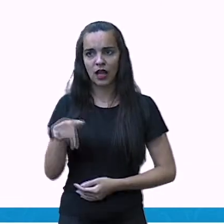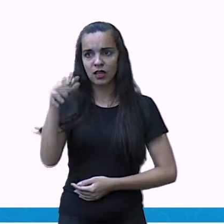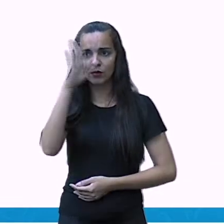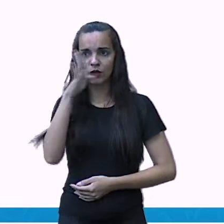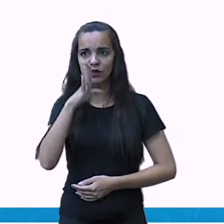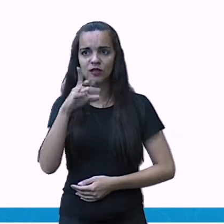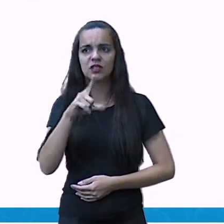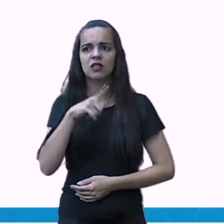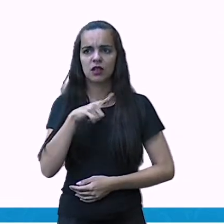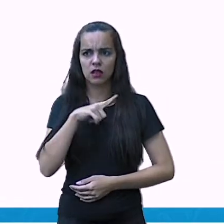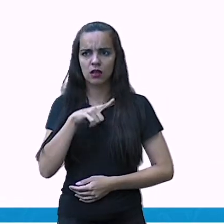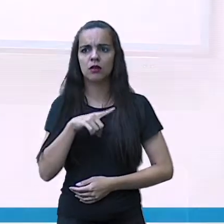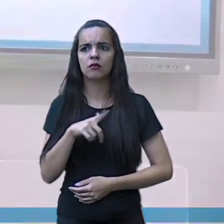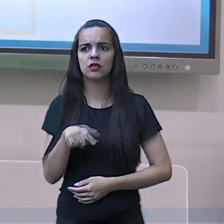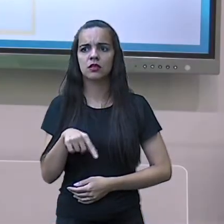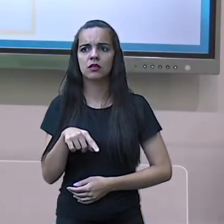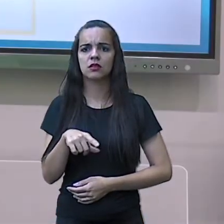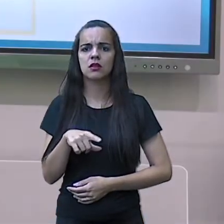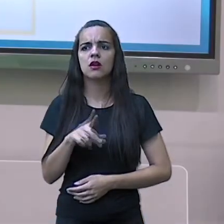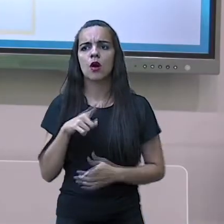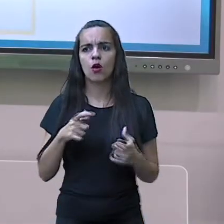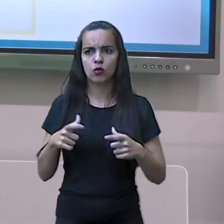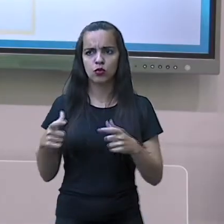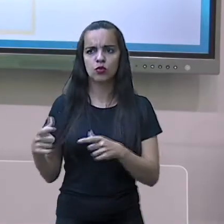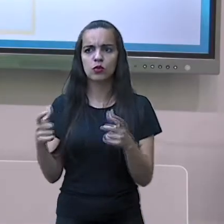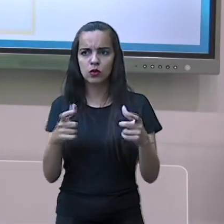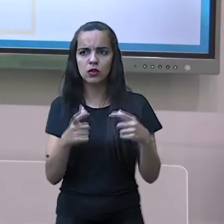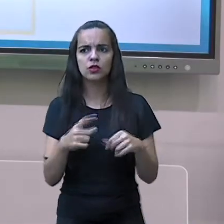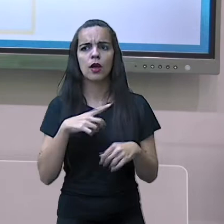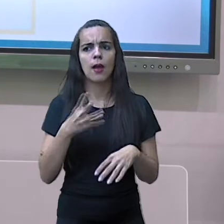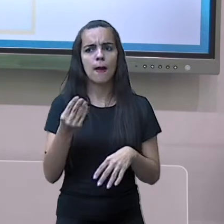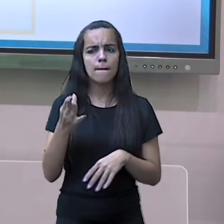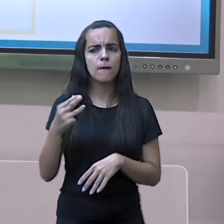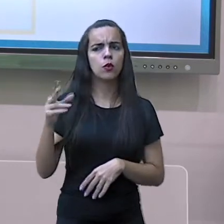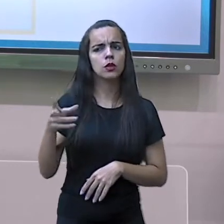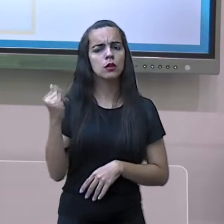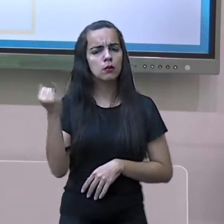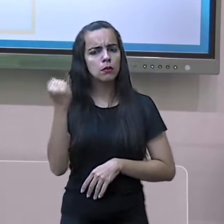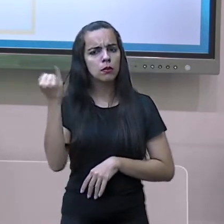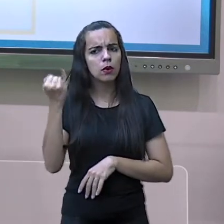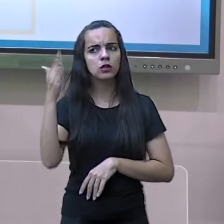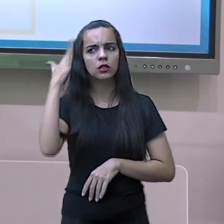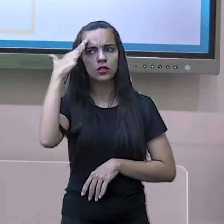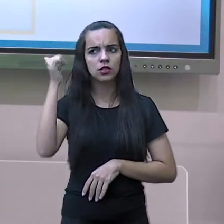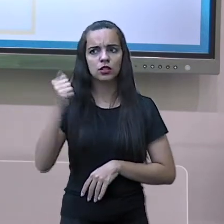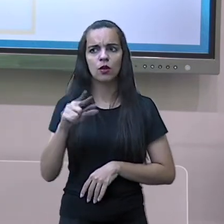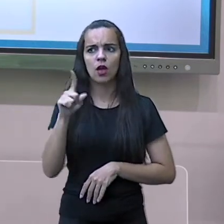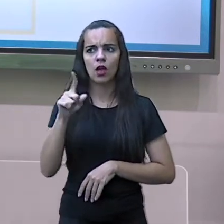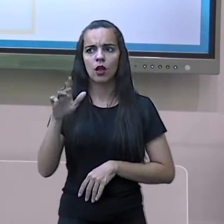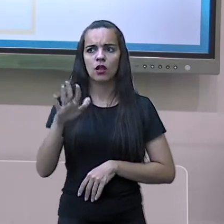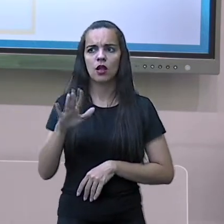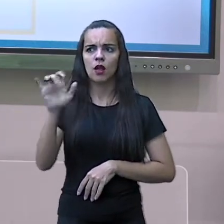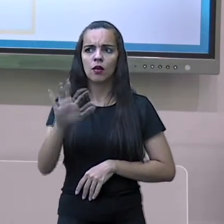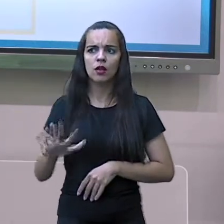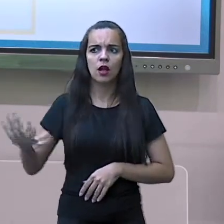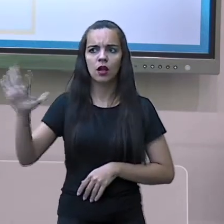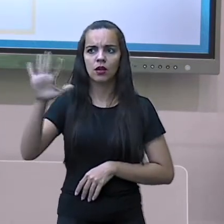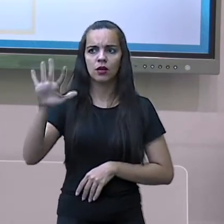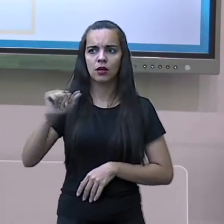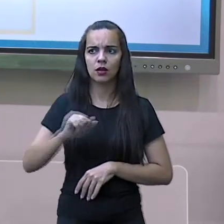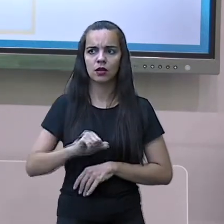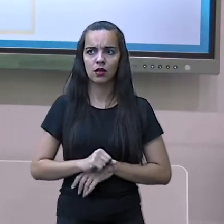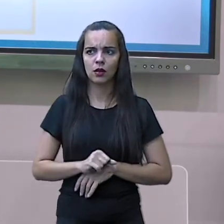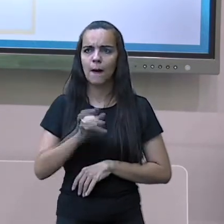nós temos rios intermitentes. Tá? Isso é importante a gente saber. Na região do